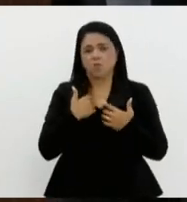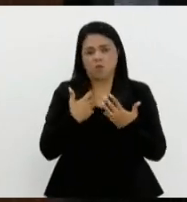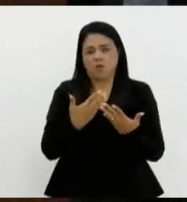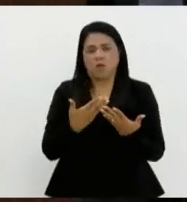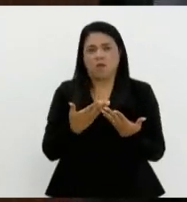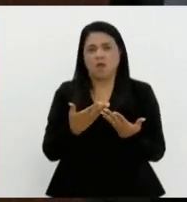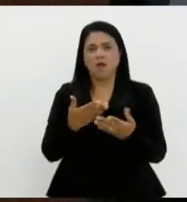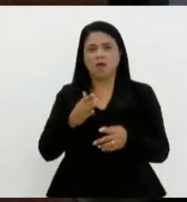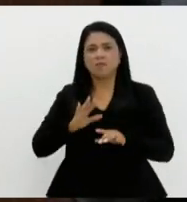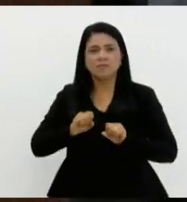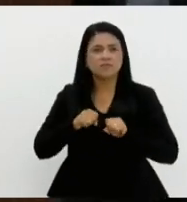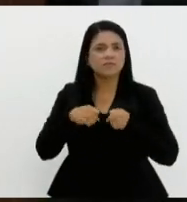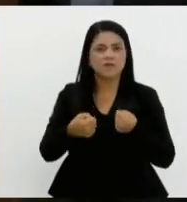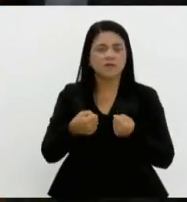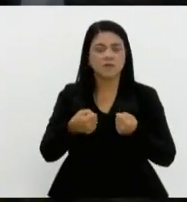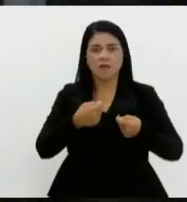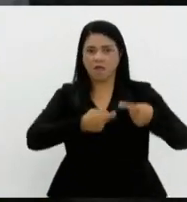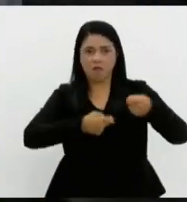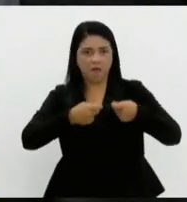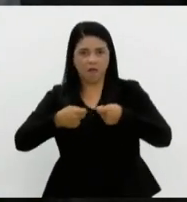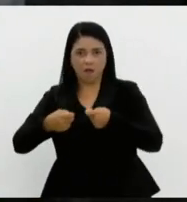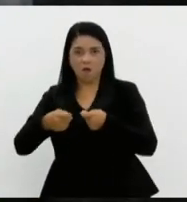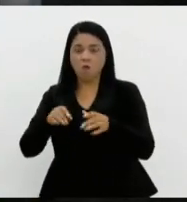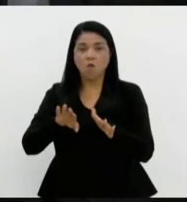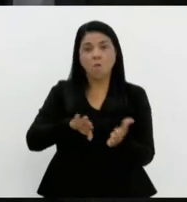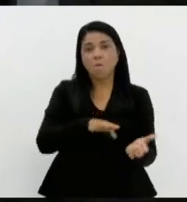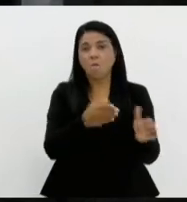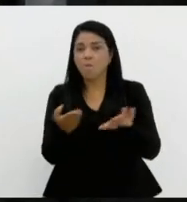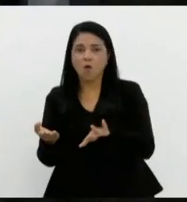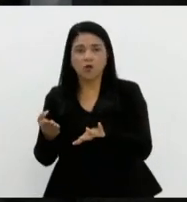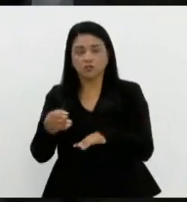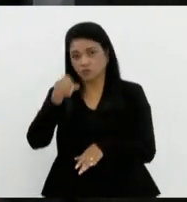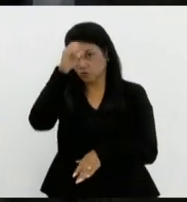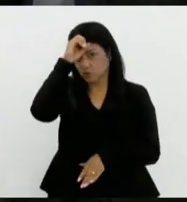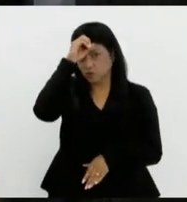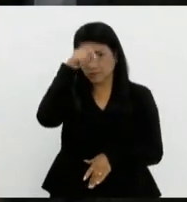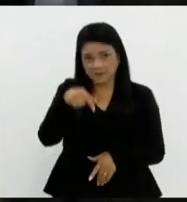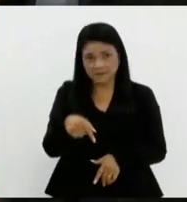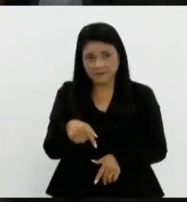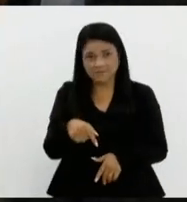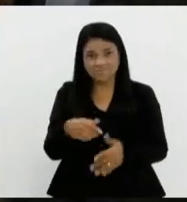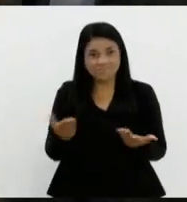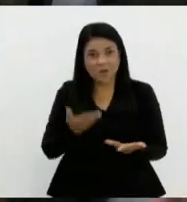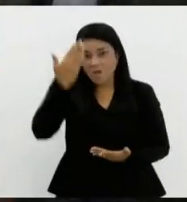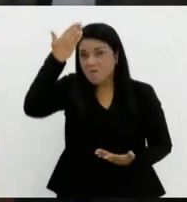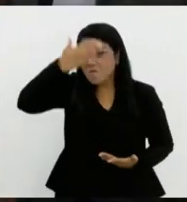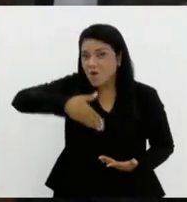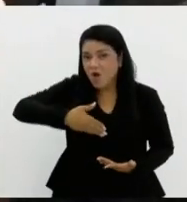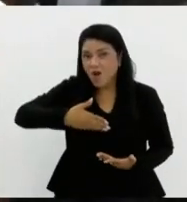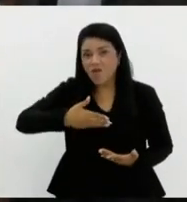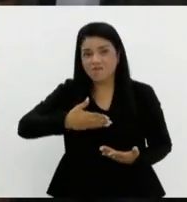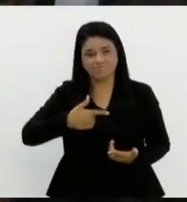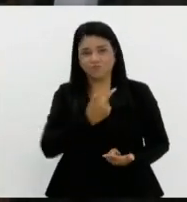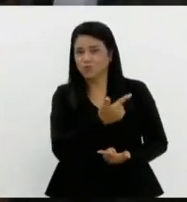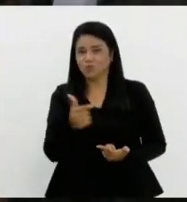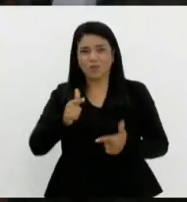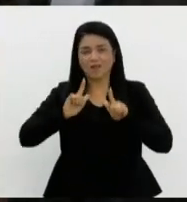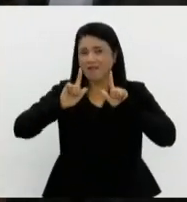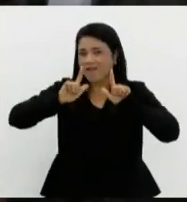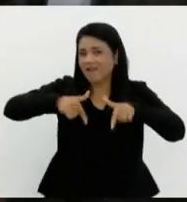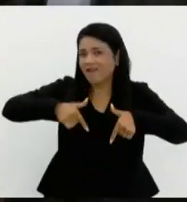nenhum inocente, mas até agora não há uma prova de que Israel